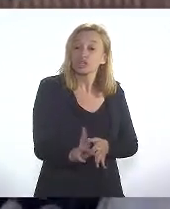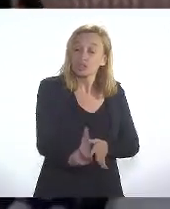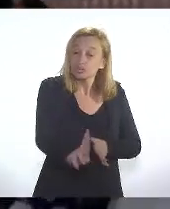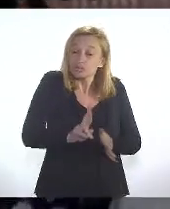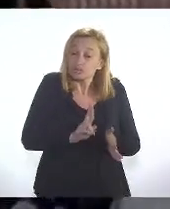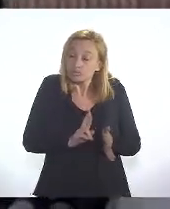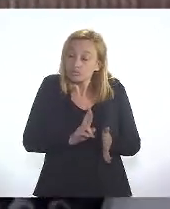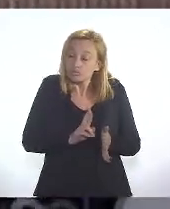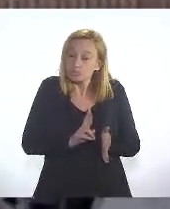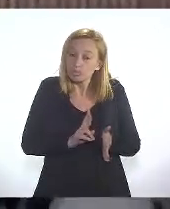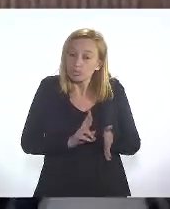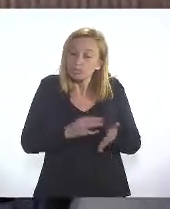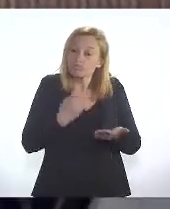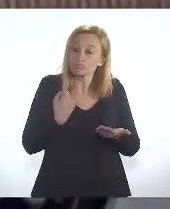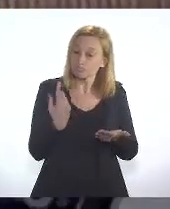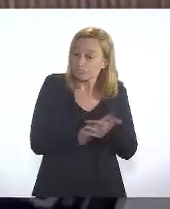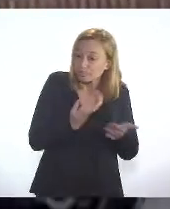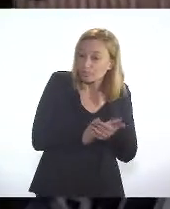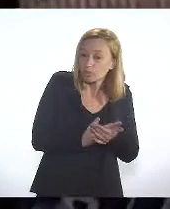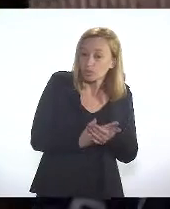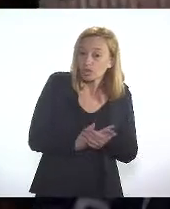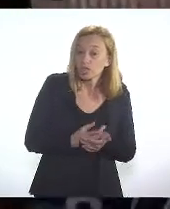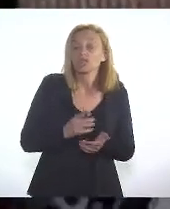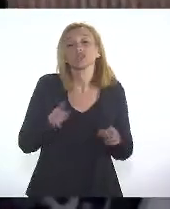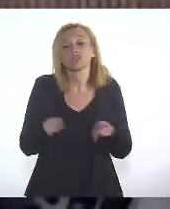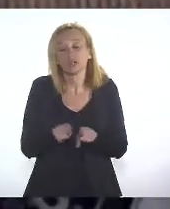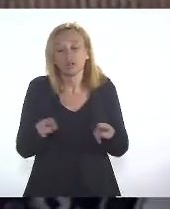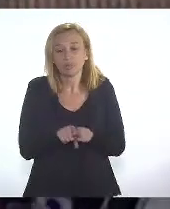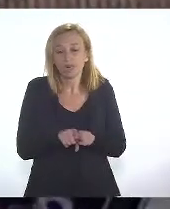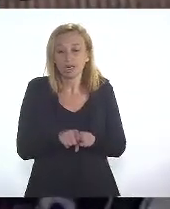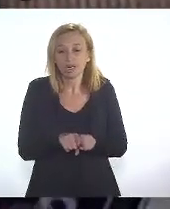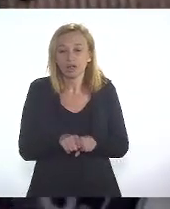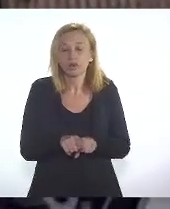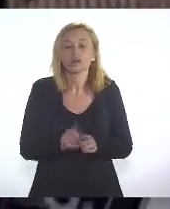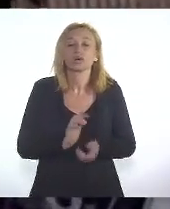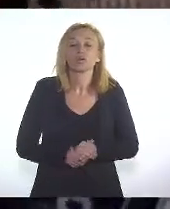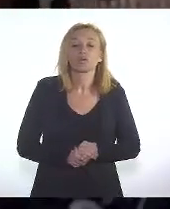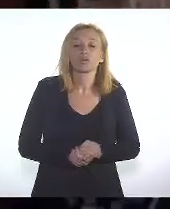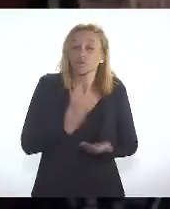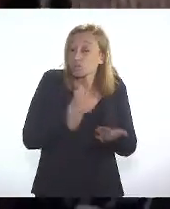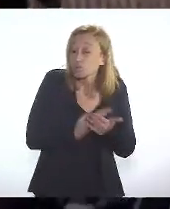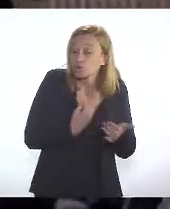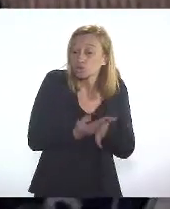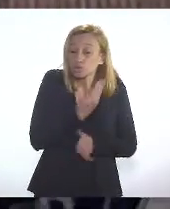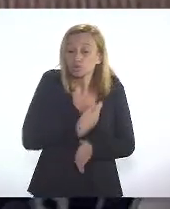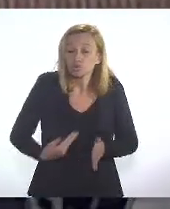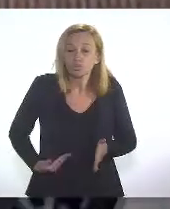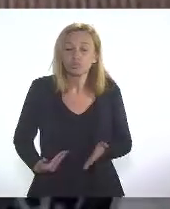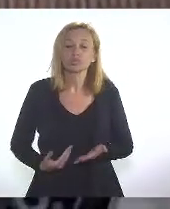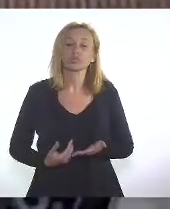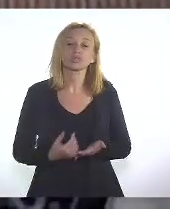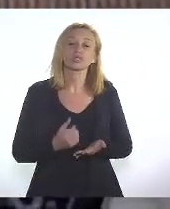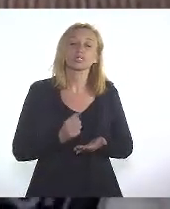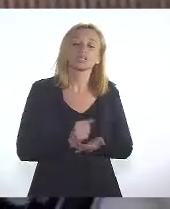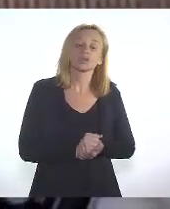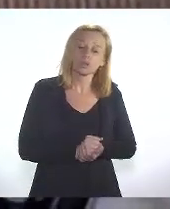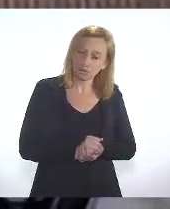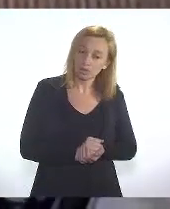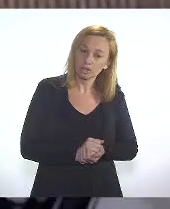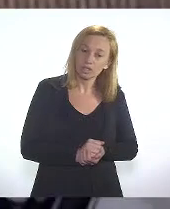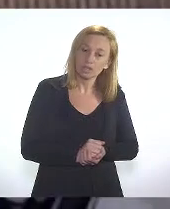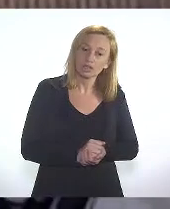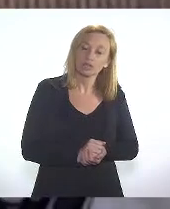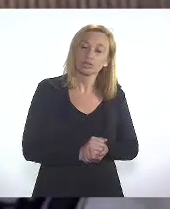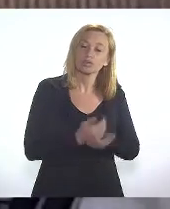e que também é público, né, um estudo científico publicado na revista Lancet, que é uma